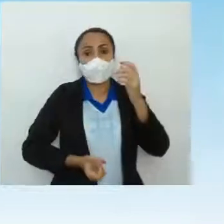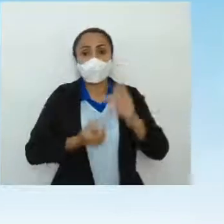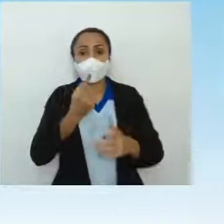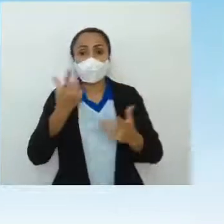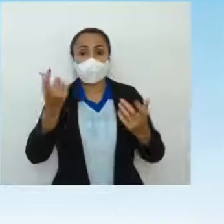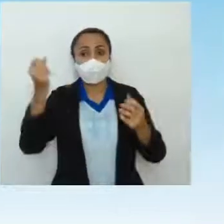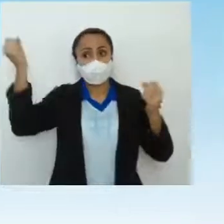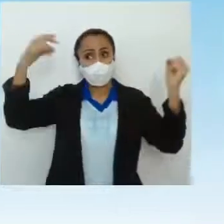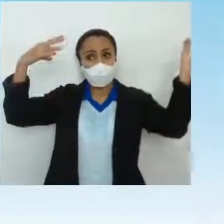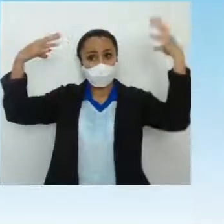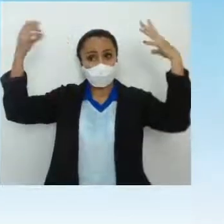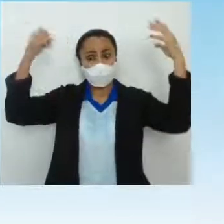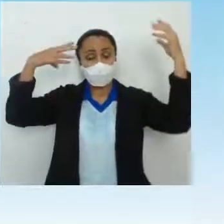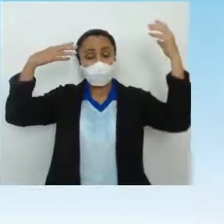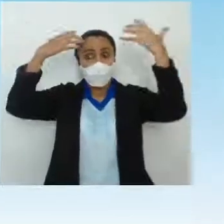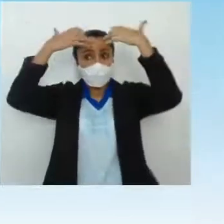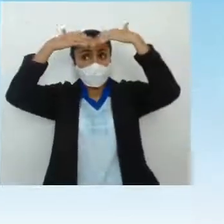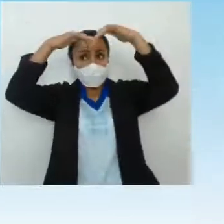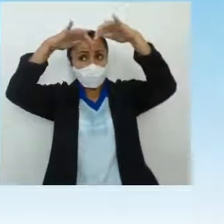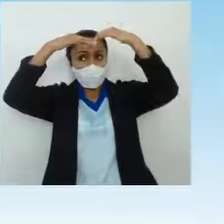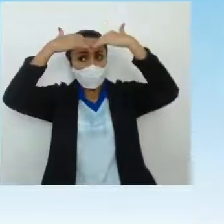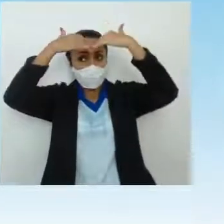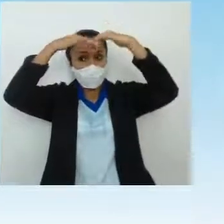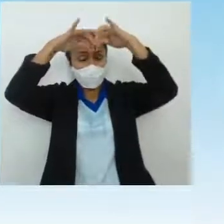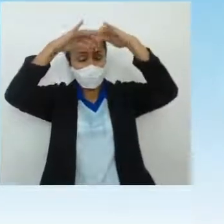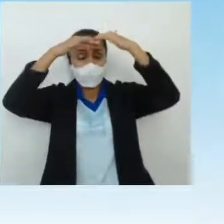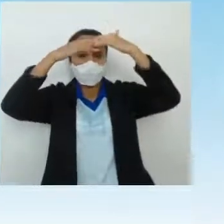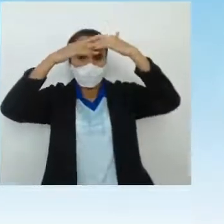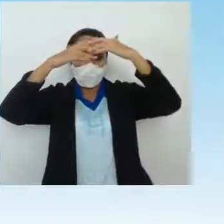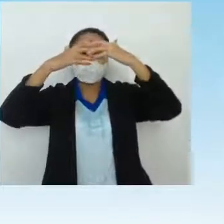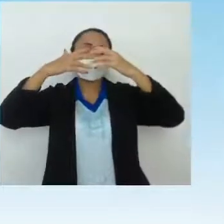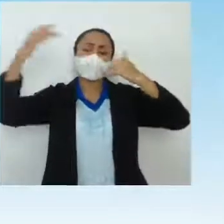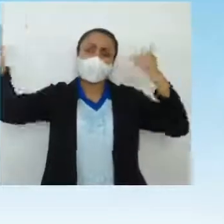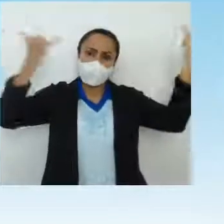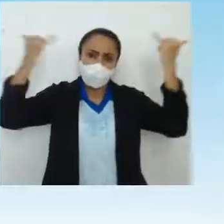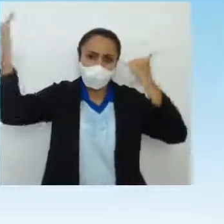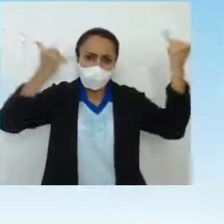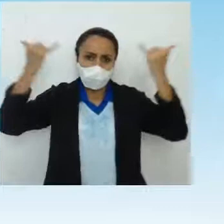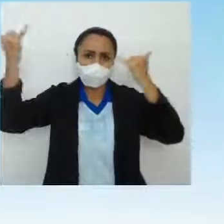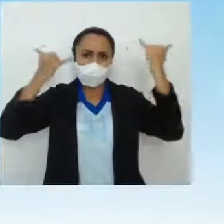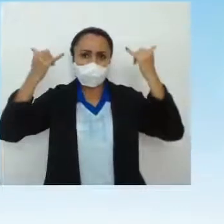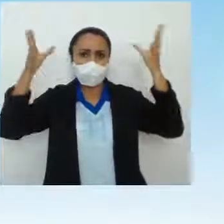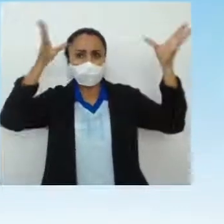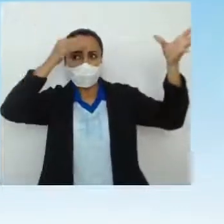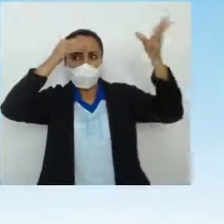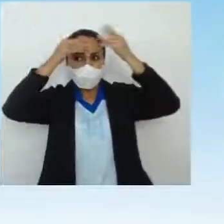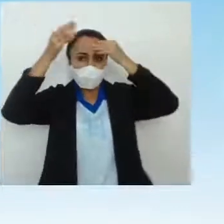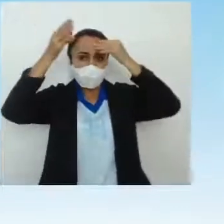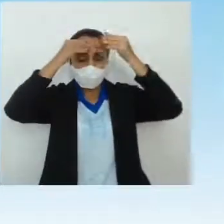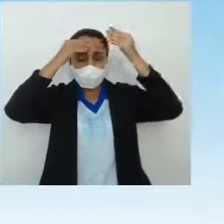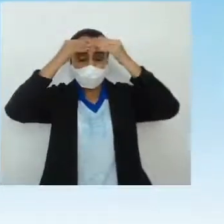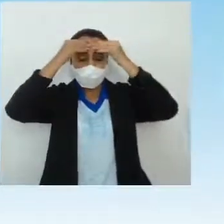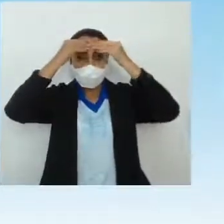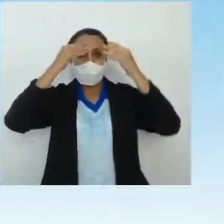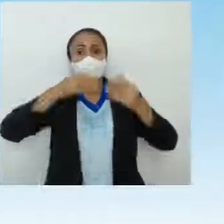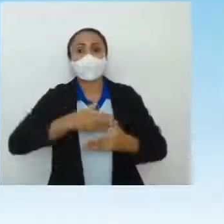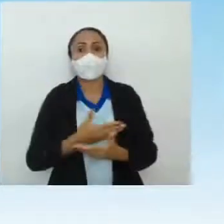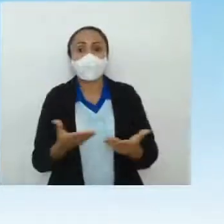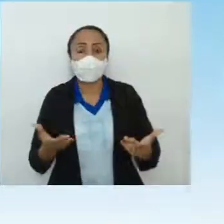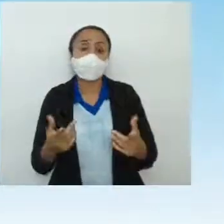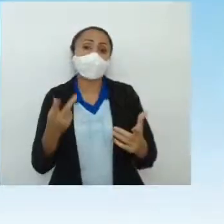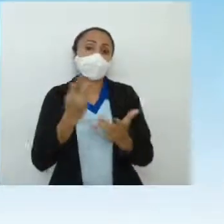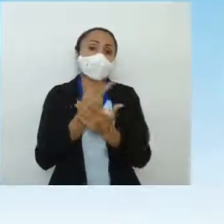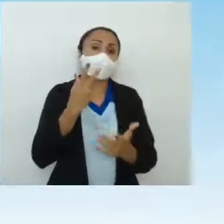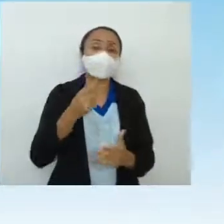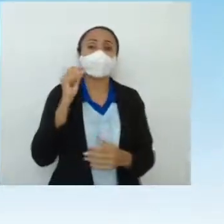No cérebro, essas informações elas são também armazenadas. Dessa forma, o fenômeno